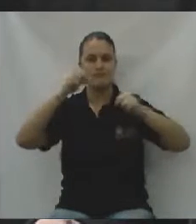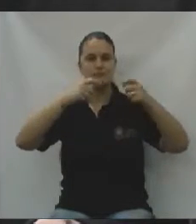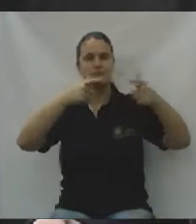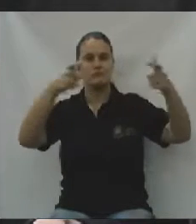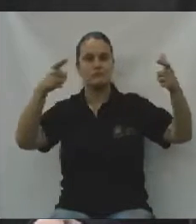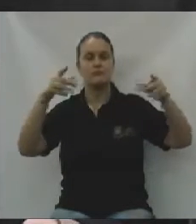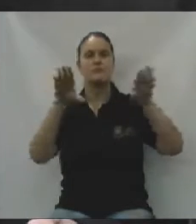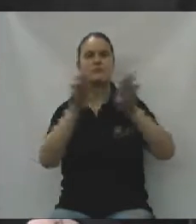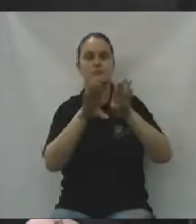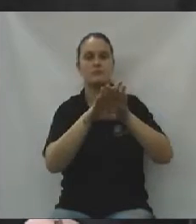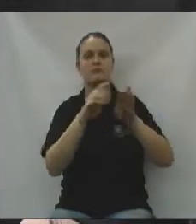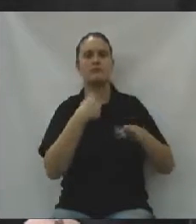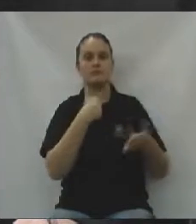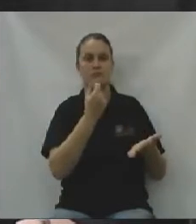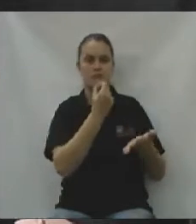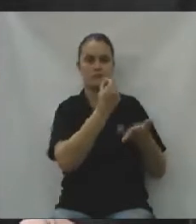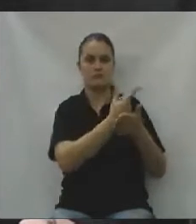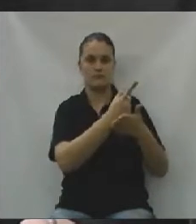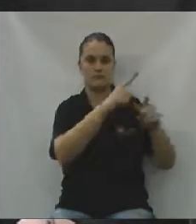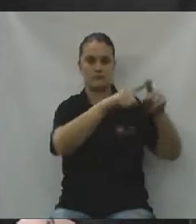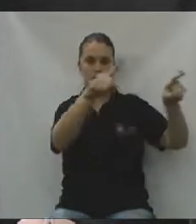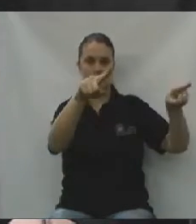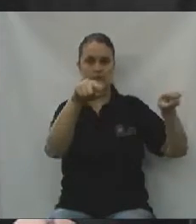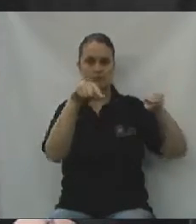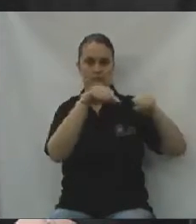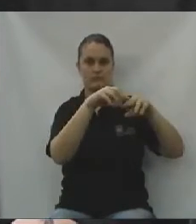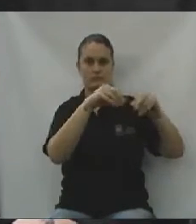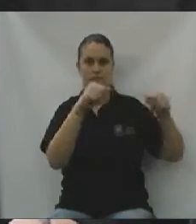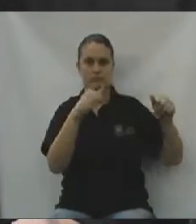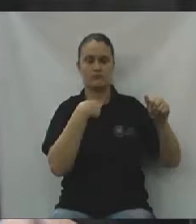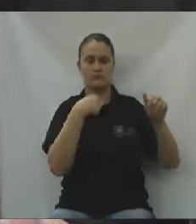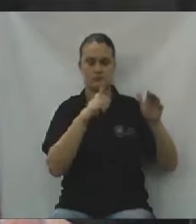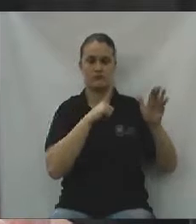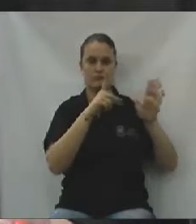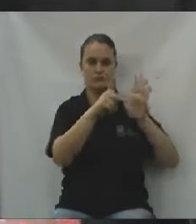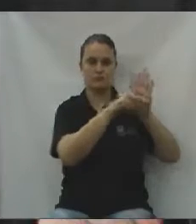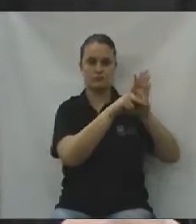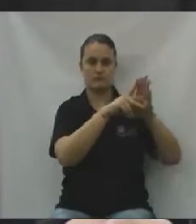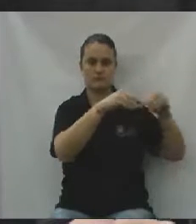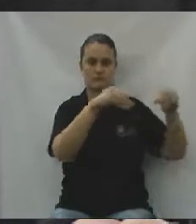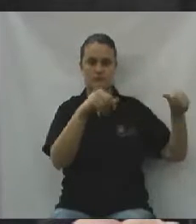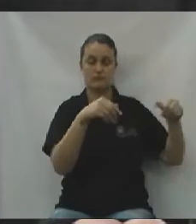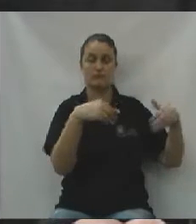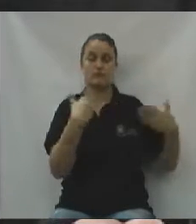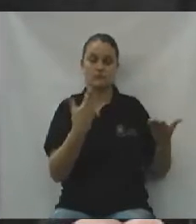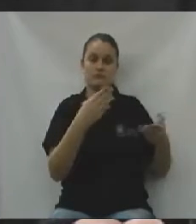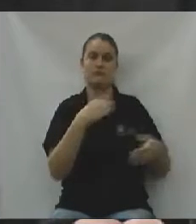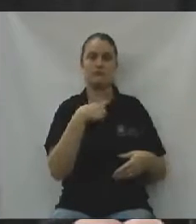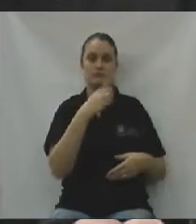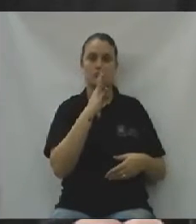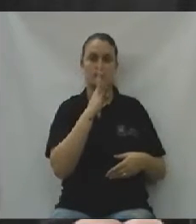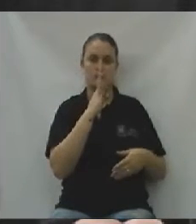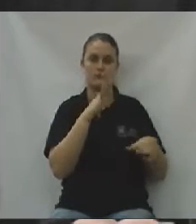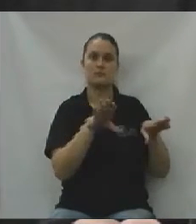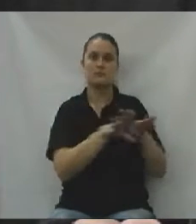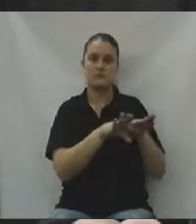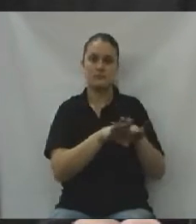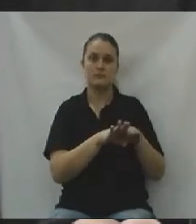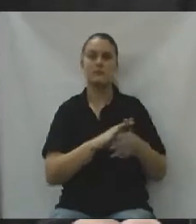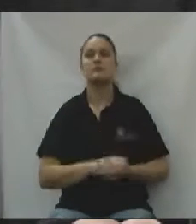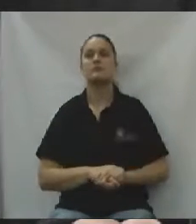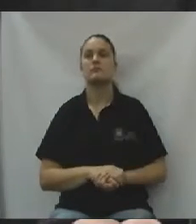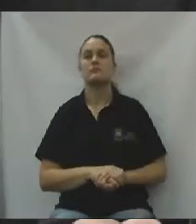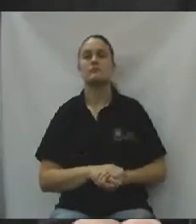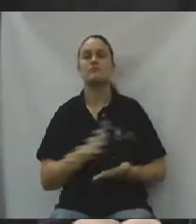ser também proprietário de área naquela região do Rio Vermelho. Por isso, conheço também.